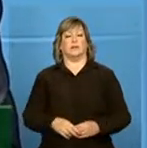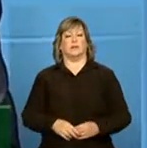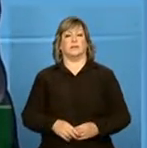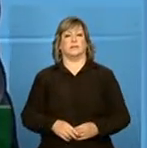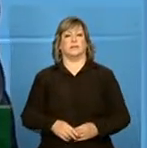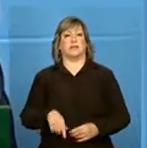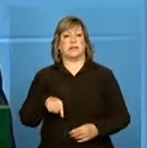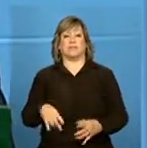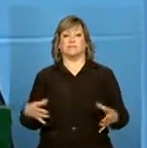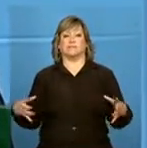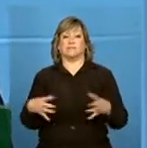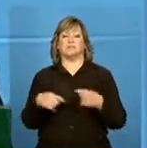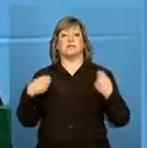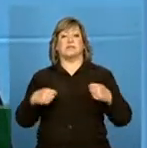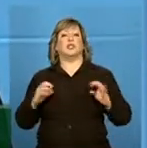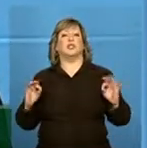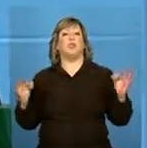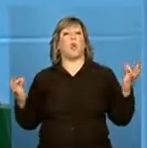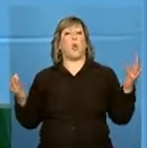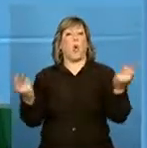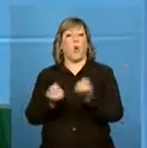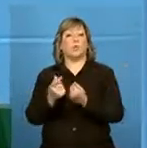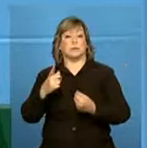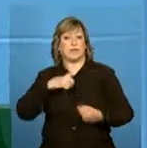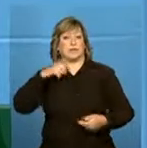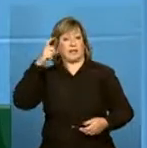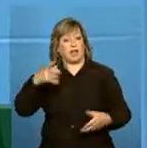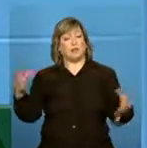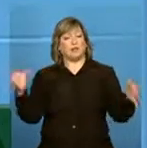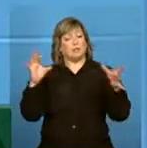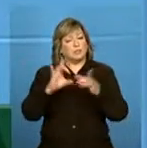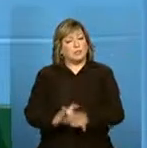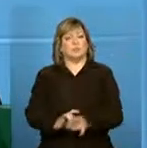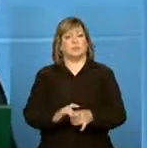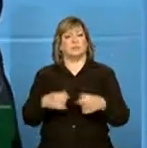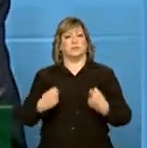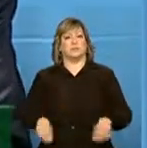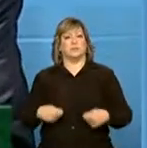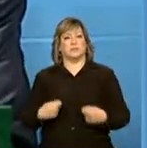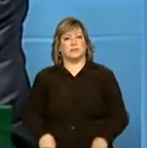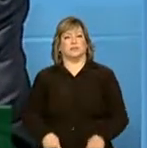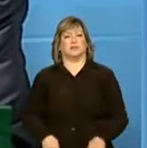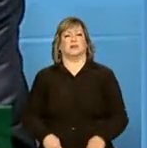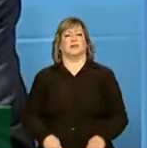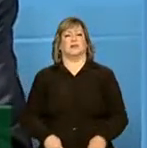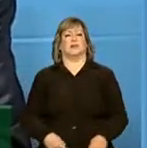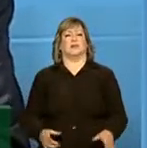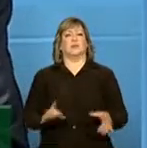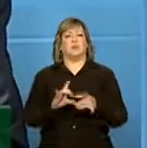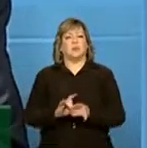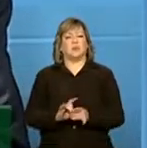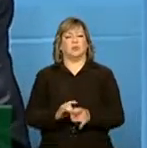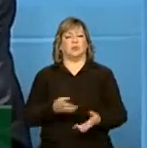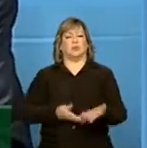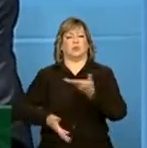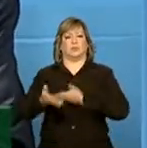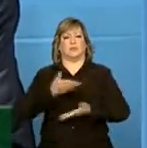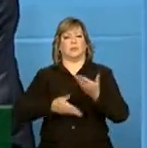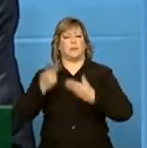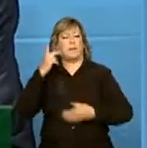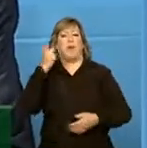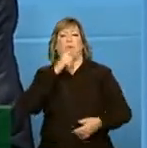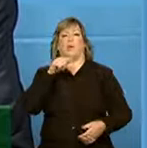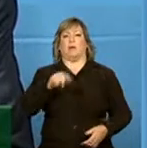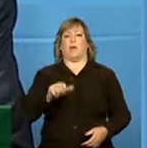o envolvimento de todos os interessados, nos convide para a participação das nações concretas para este objetivo